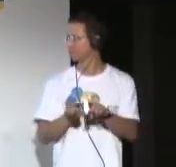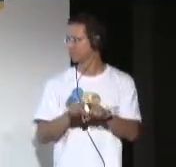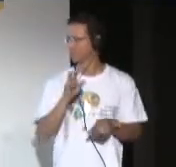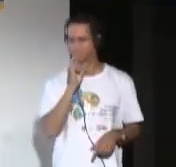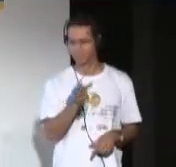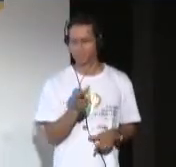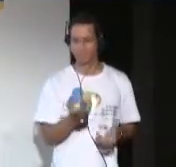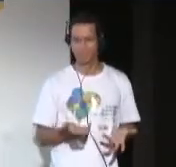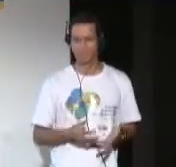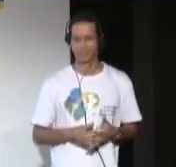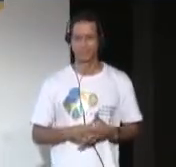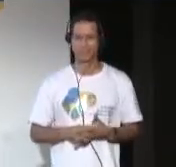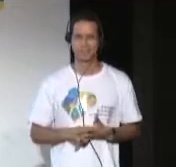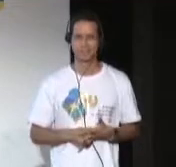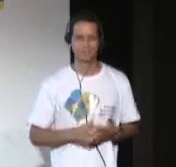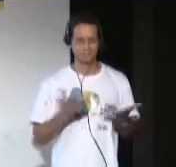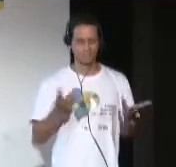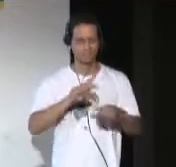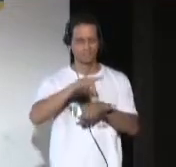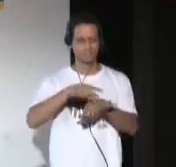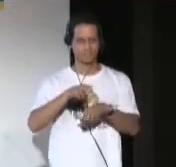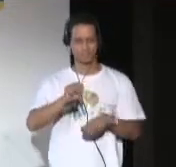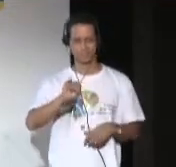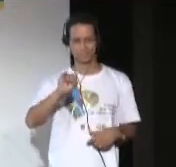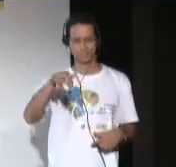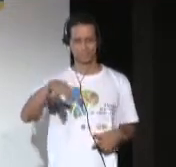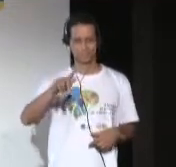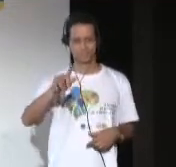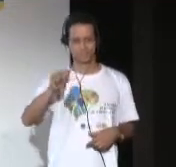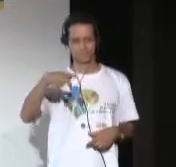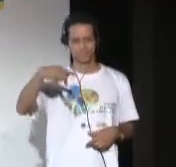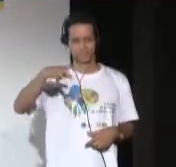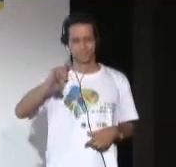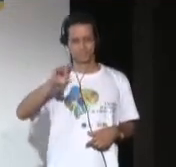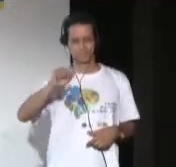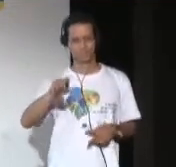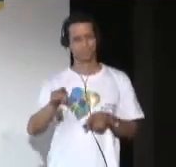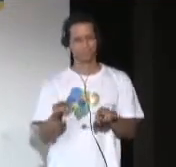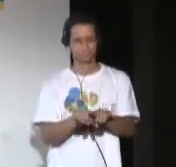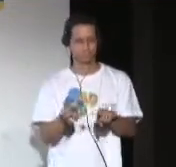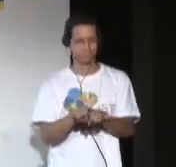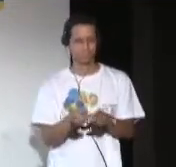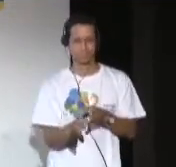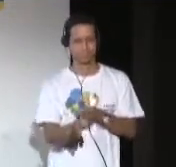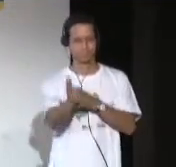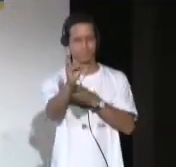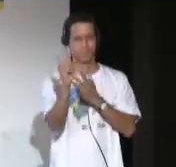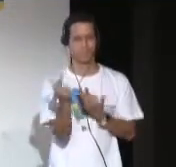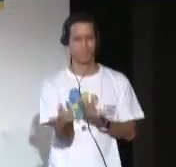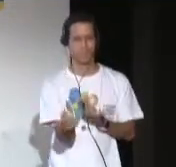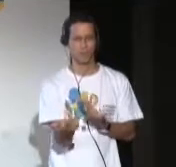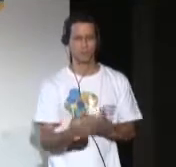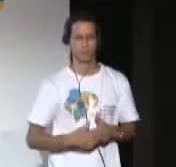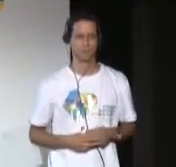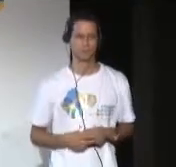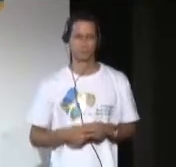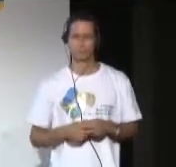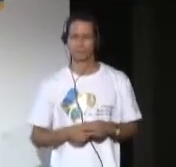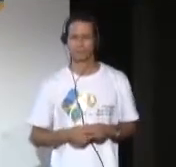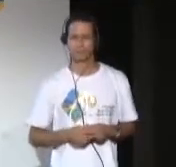Então, no Singapura, nós também estamos na mesma trajetória. A gente